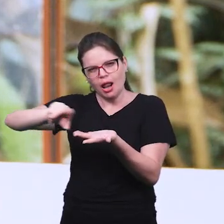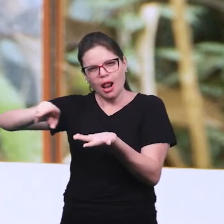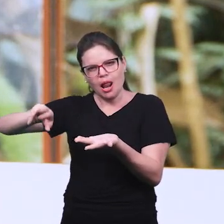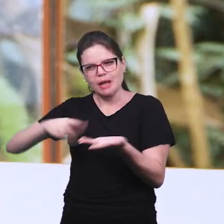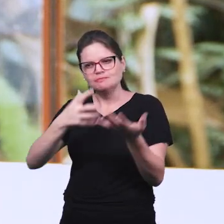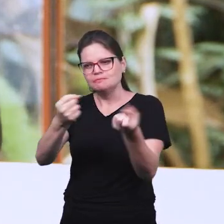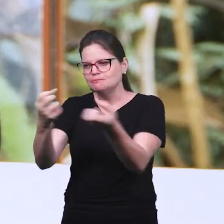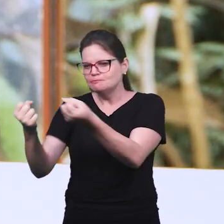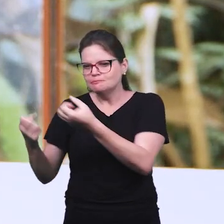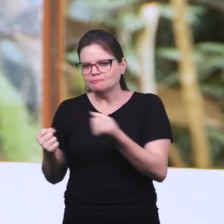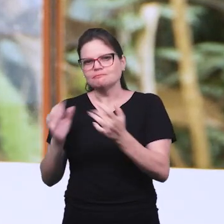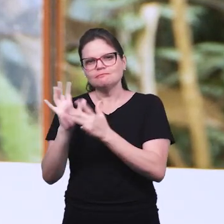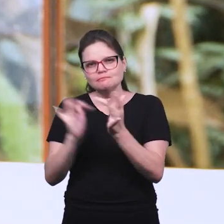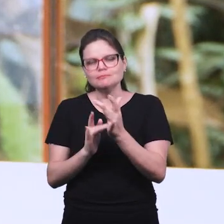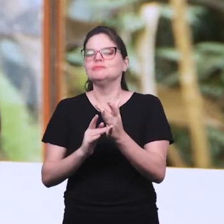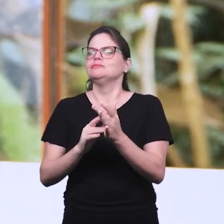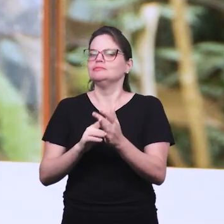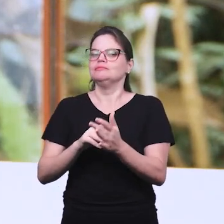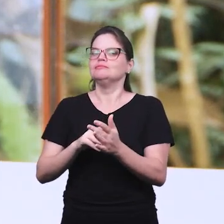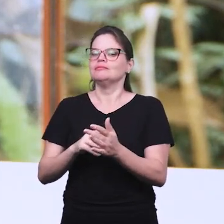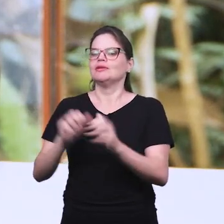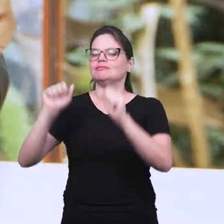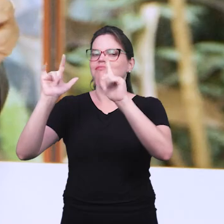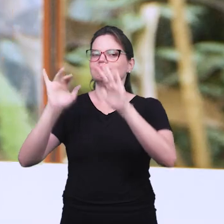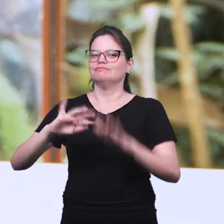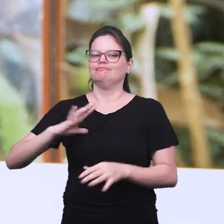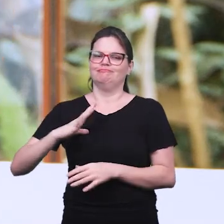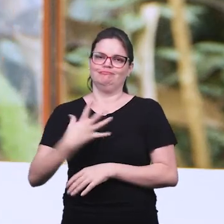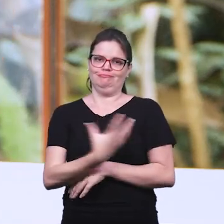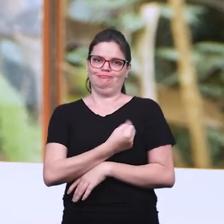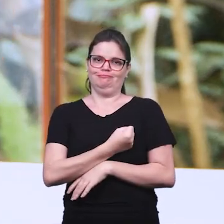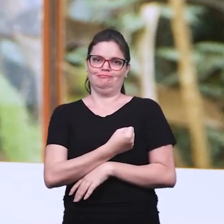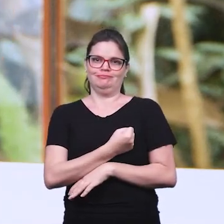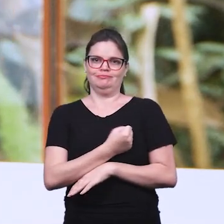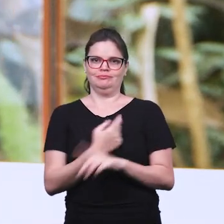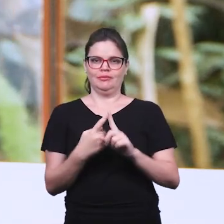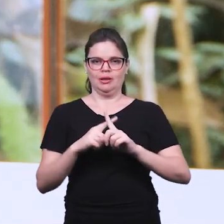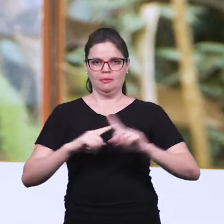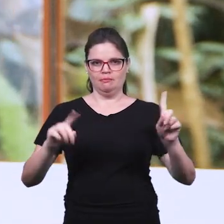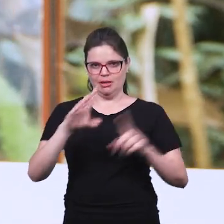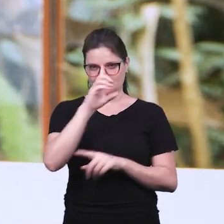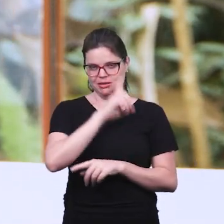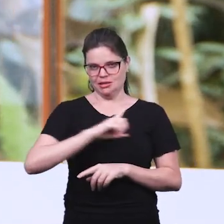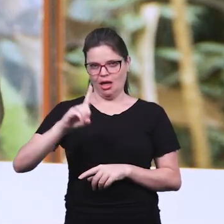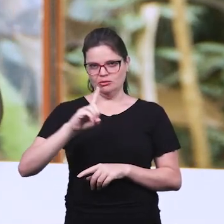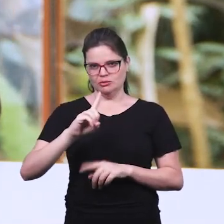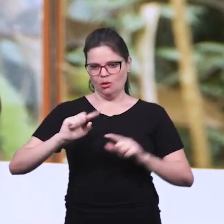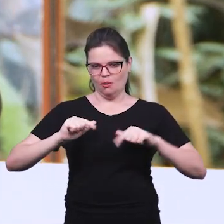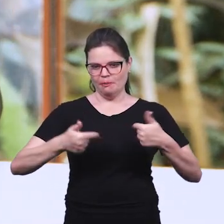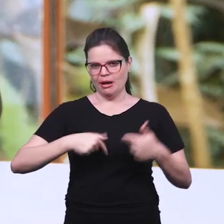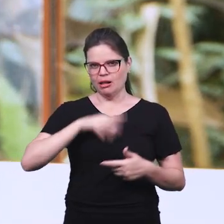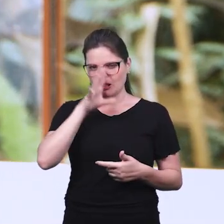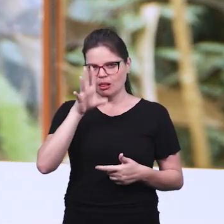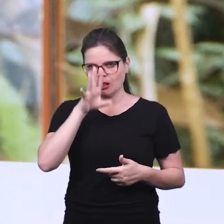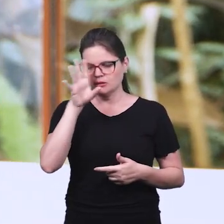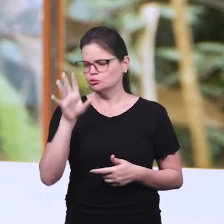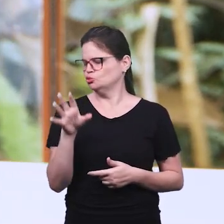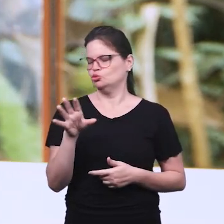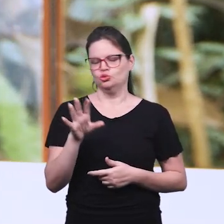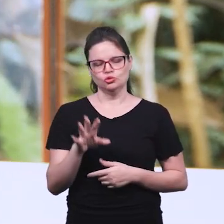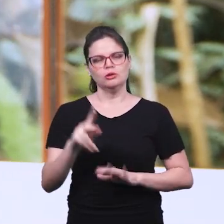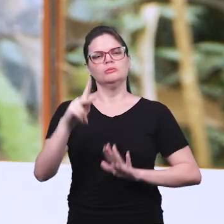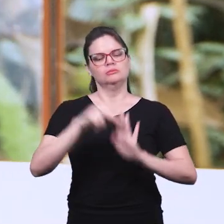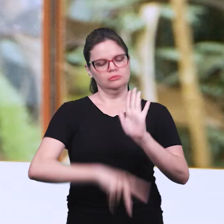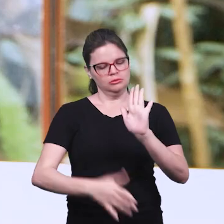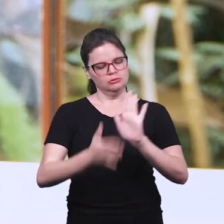foram alcançados pelo Evangelho eterno. Agora, Deus não faz as coisas de improviso, não é verdade? O Senhor tem um plano eterno e dentro do